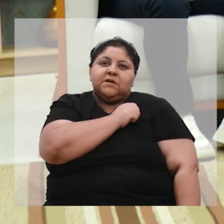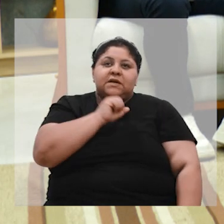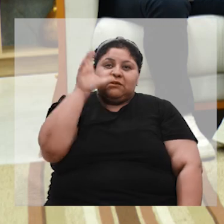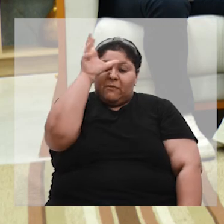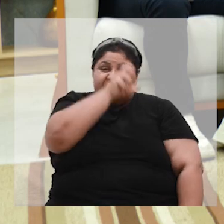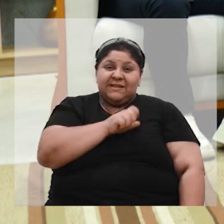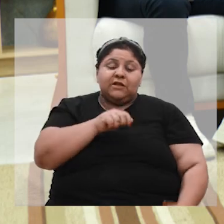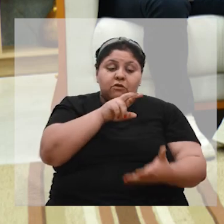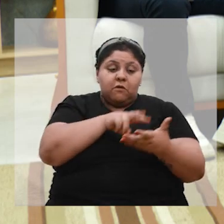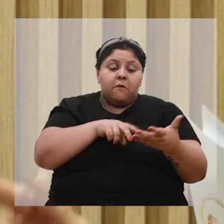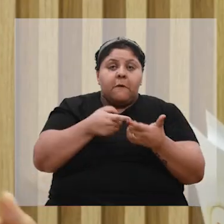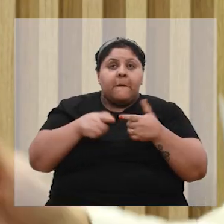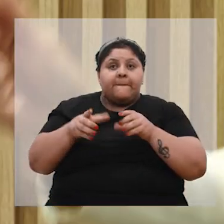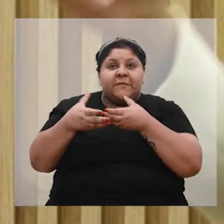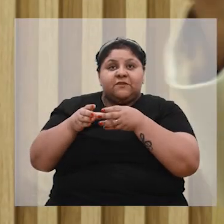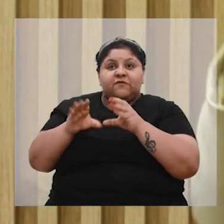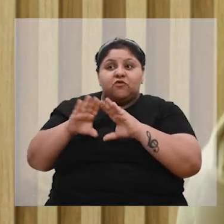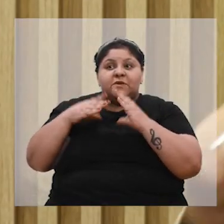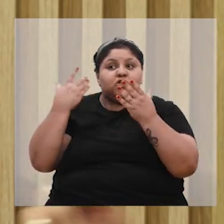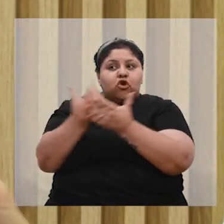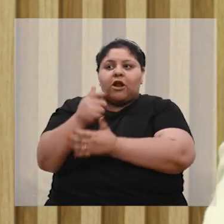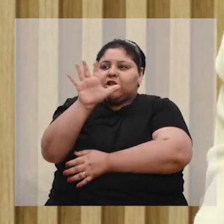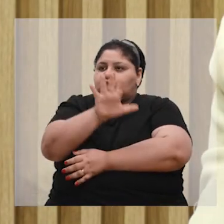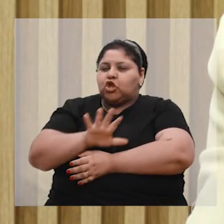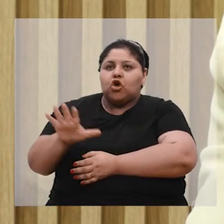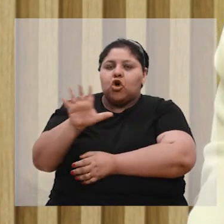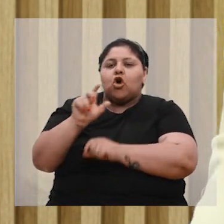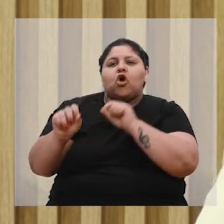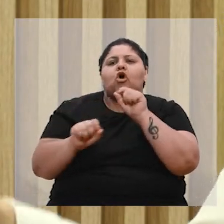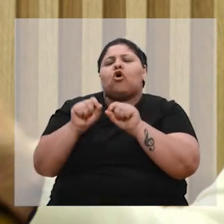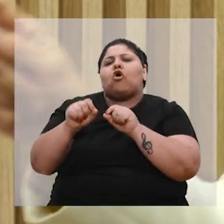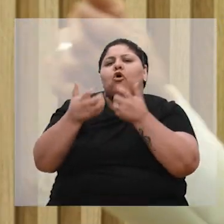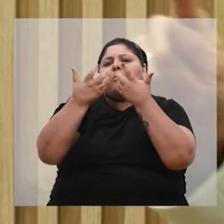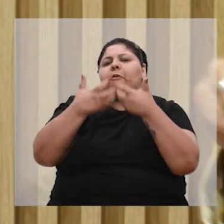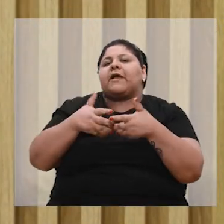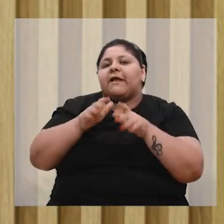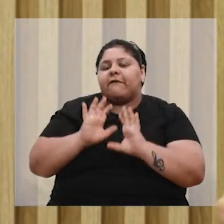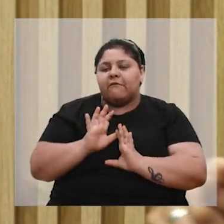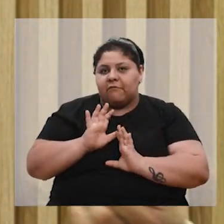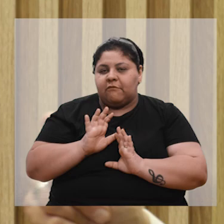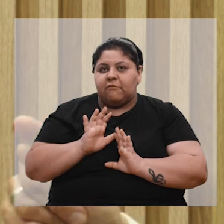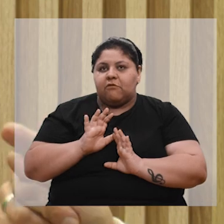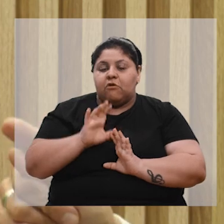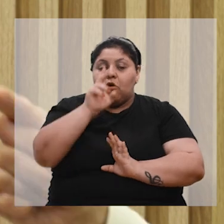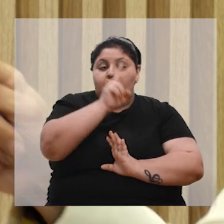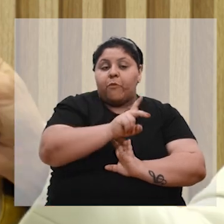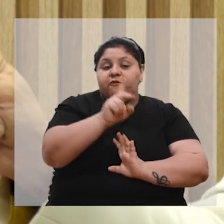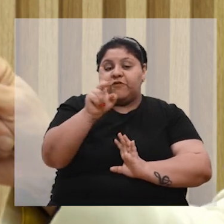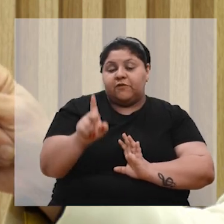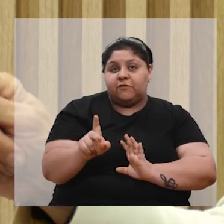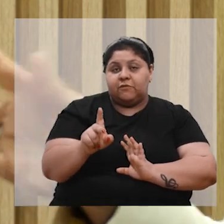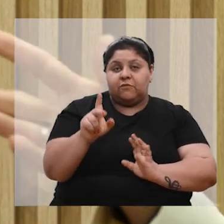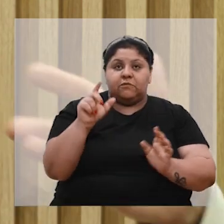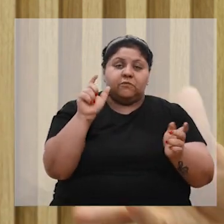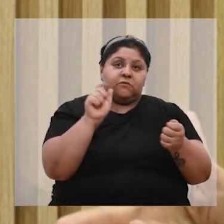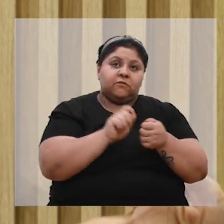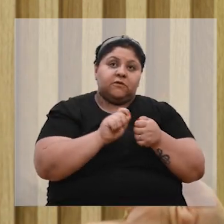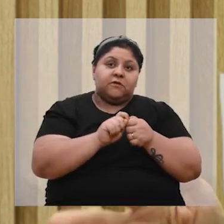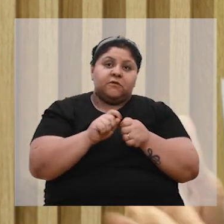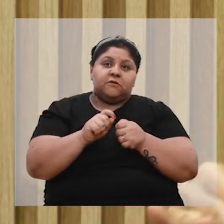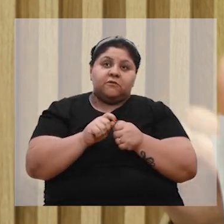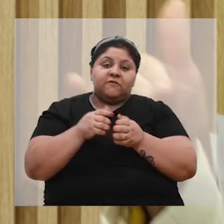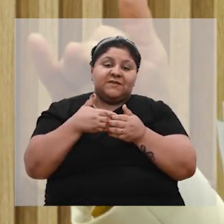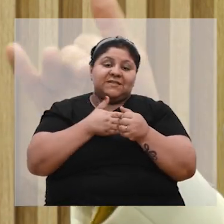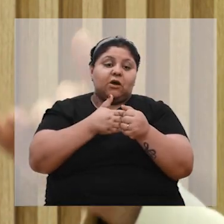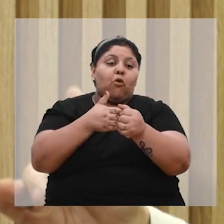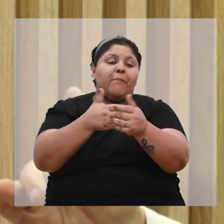de alfabetização, mas eles convivem com uma escola inteira. E como funciona isso, assim, de o professor fazer